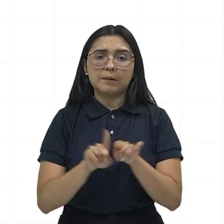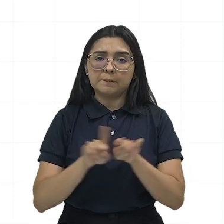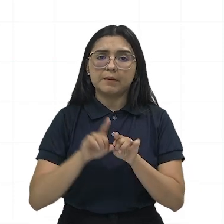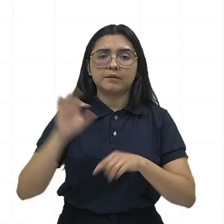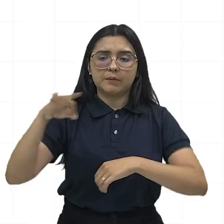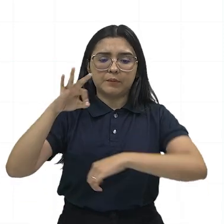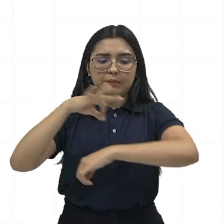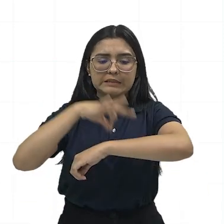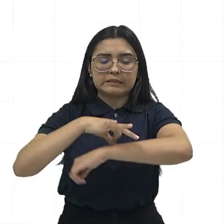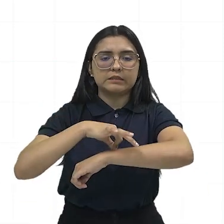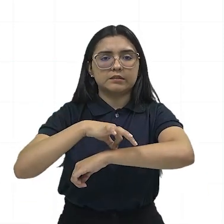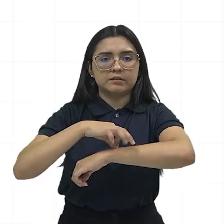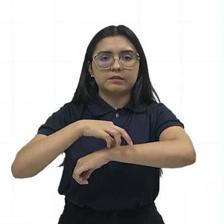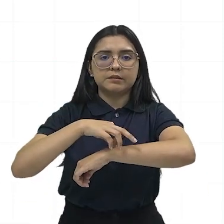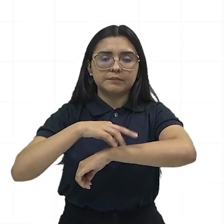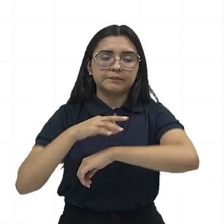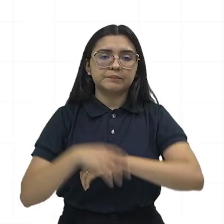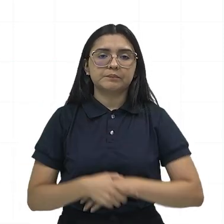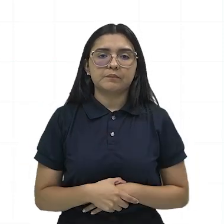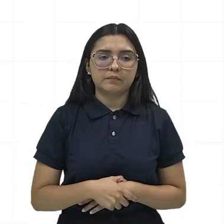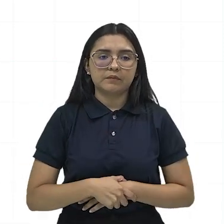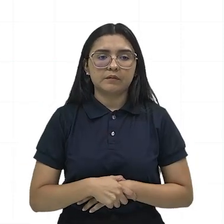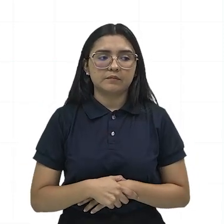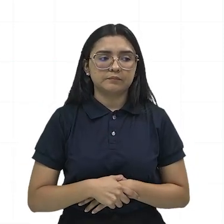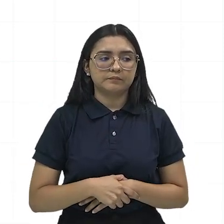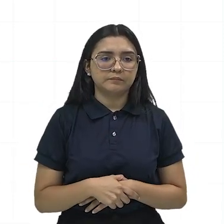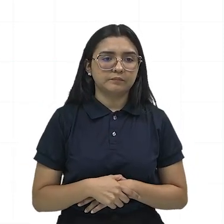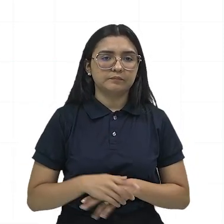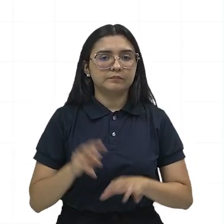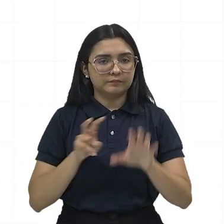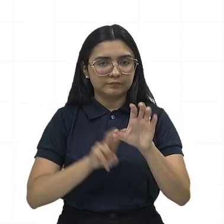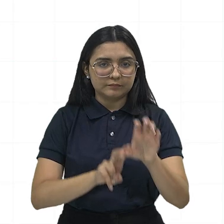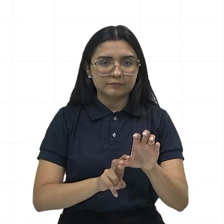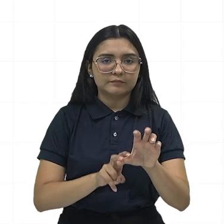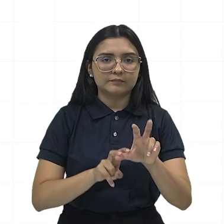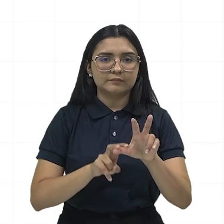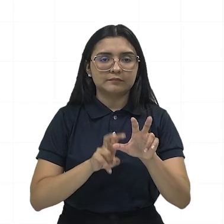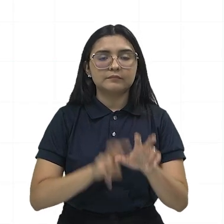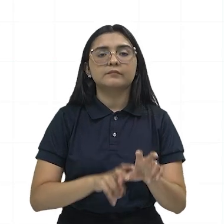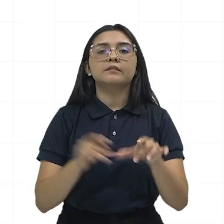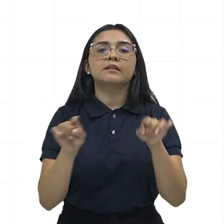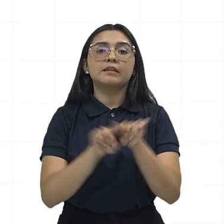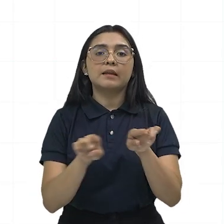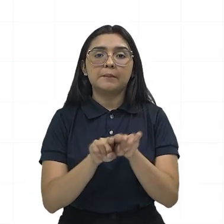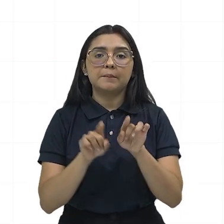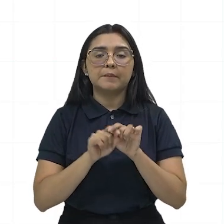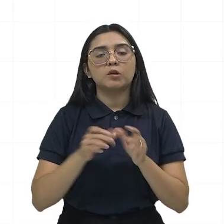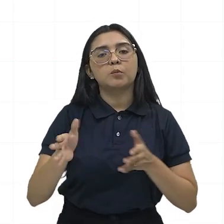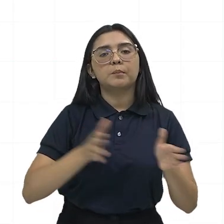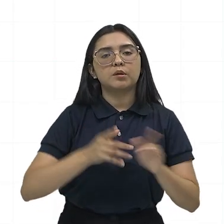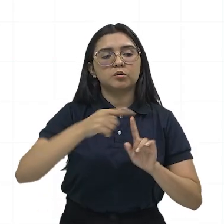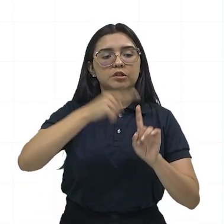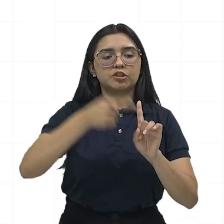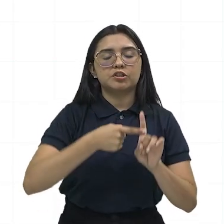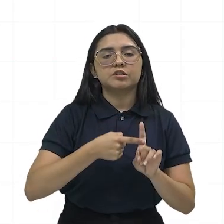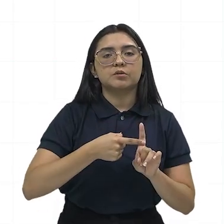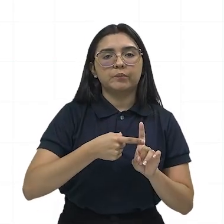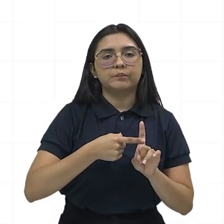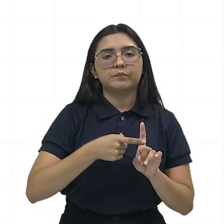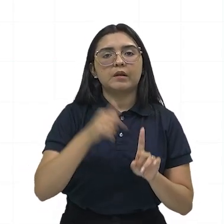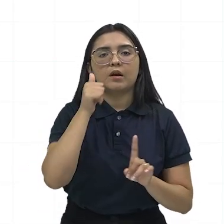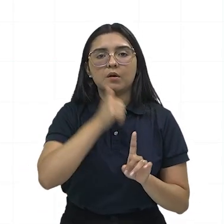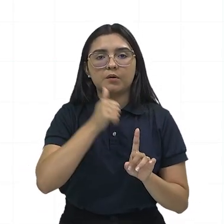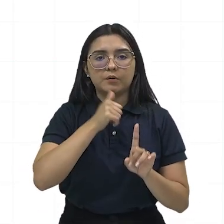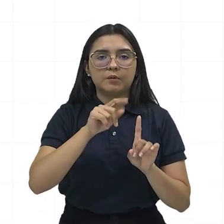picada do mosquito Aedes aegypti e também pode ser transmitido aí durante a gestação, né, da